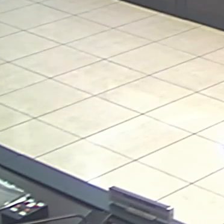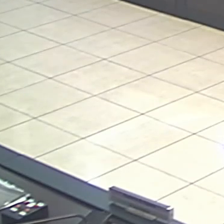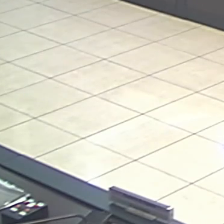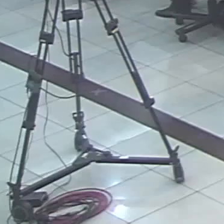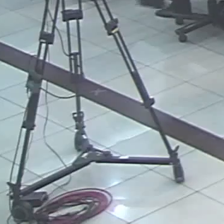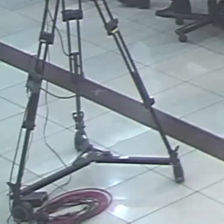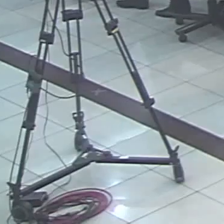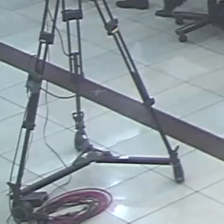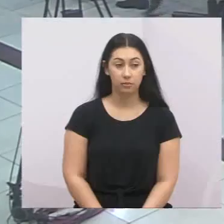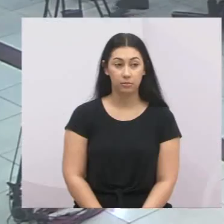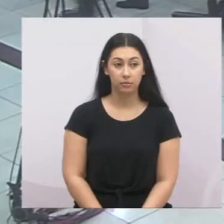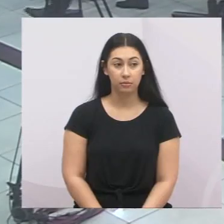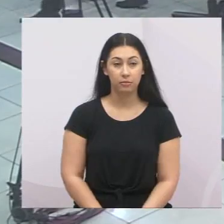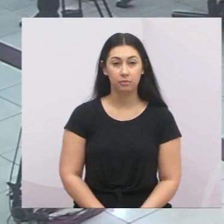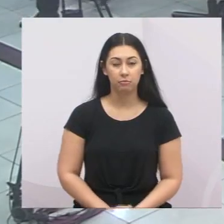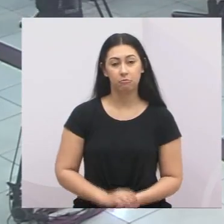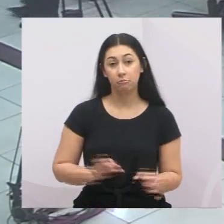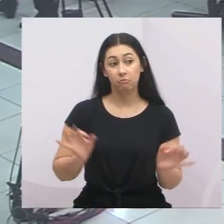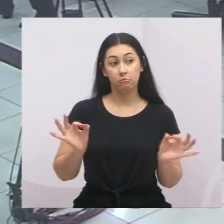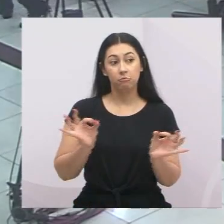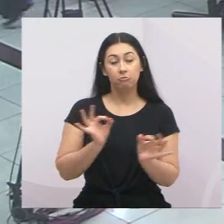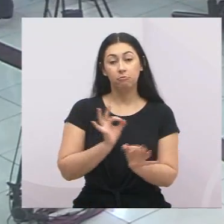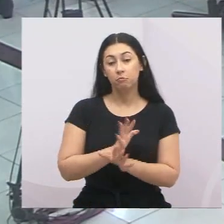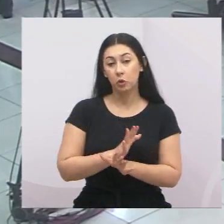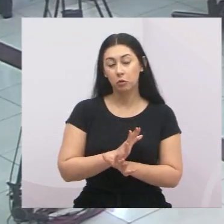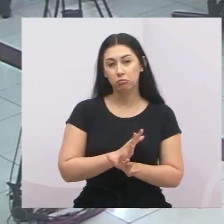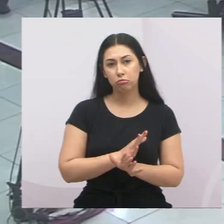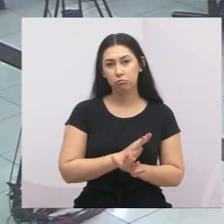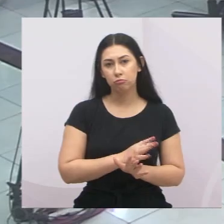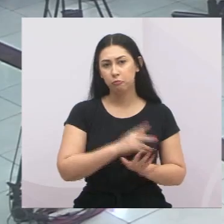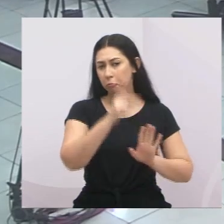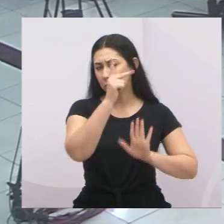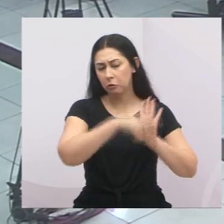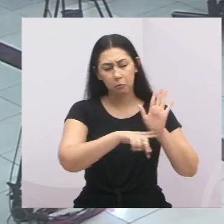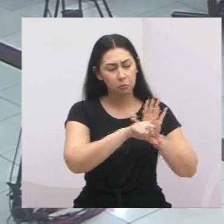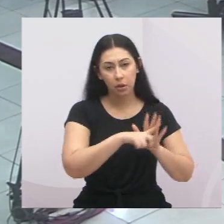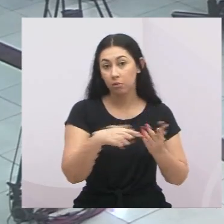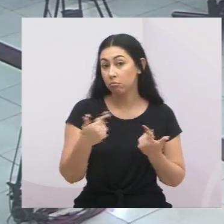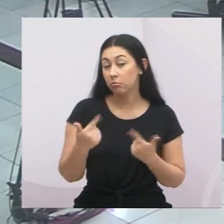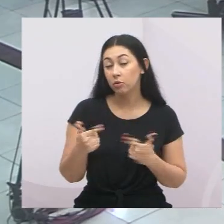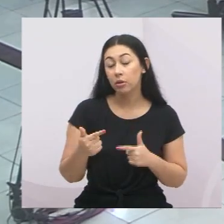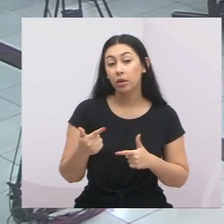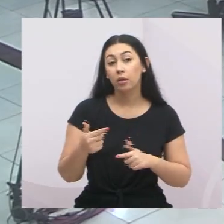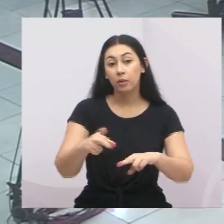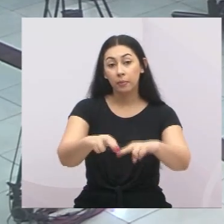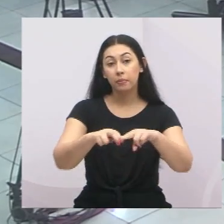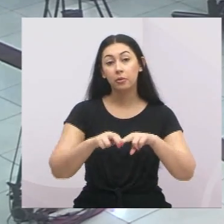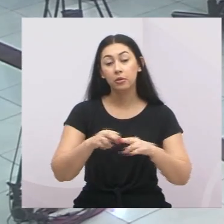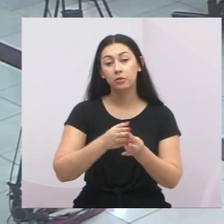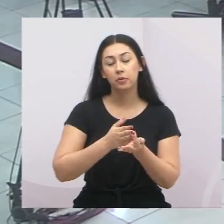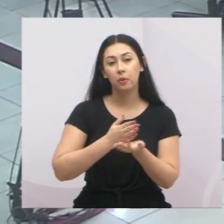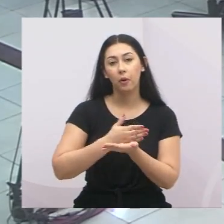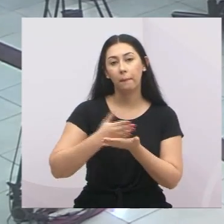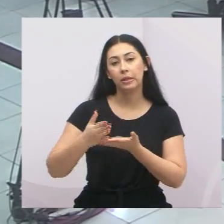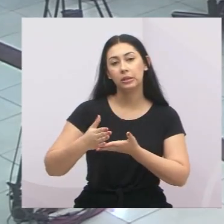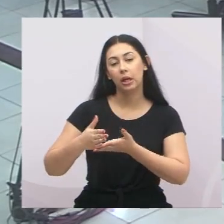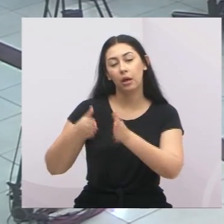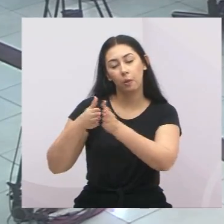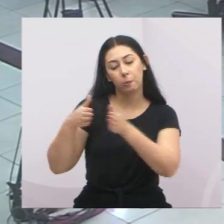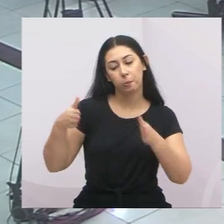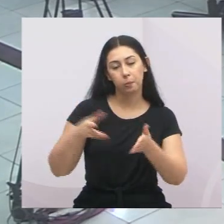Não temos matéria para tratar na ordem do dia, portanto, passaremos ao horário da